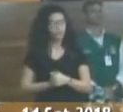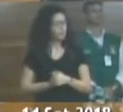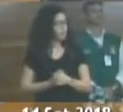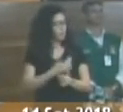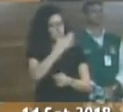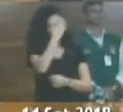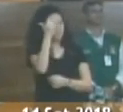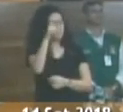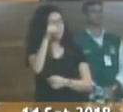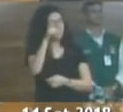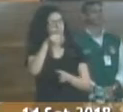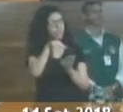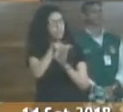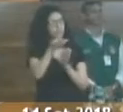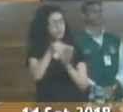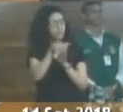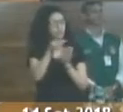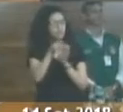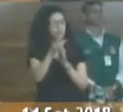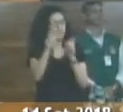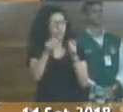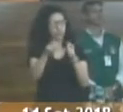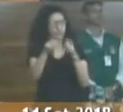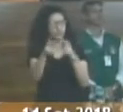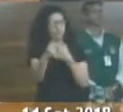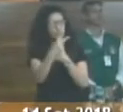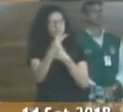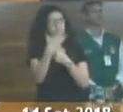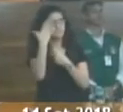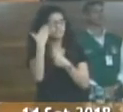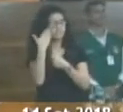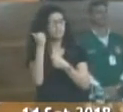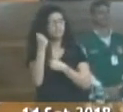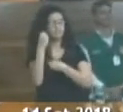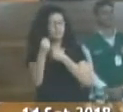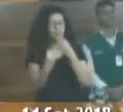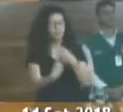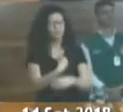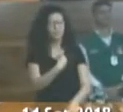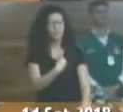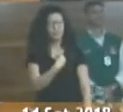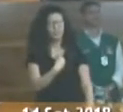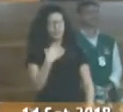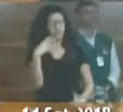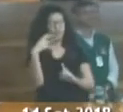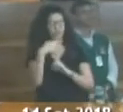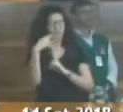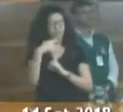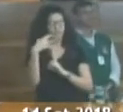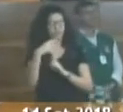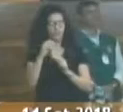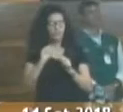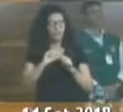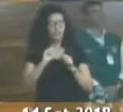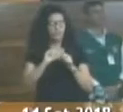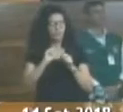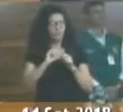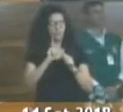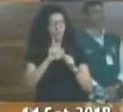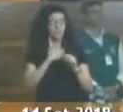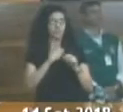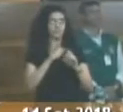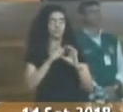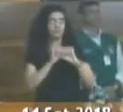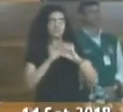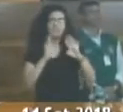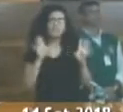é conselheiro de unidade de conservação sabe todas as pressões que são feitas para que haja uma